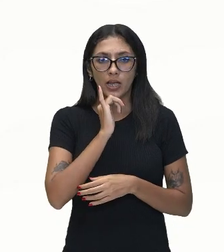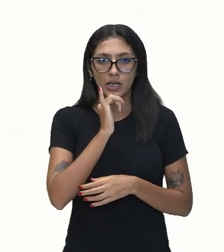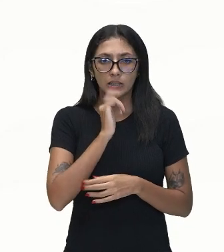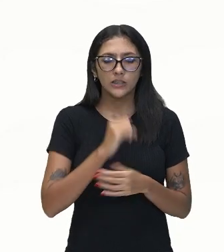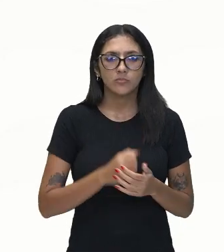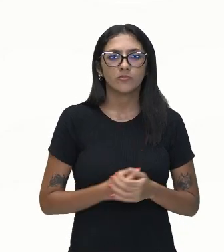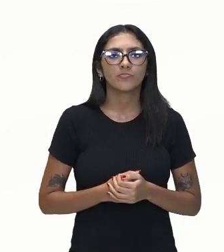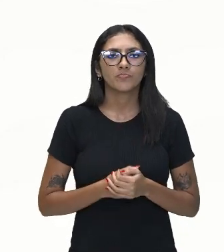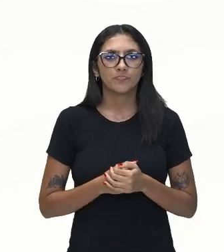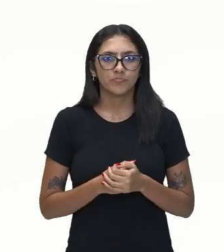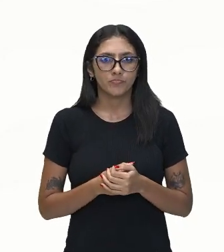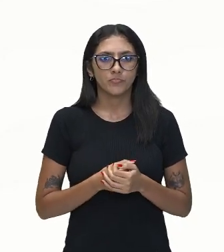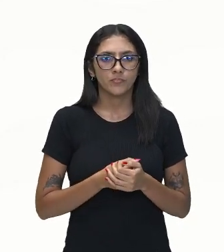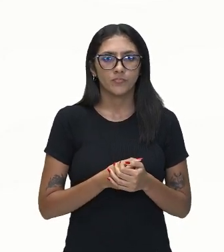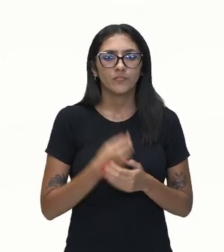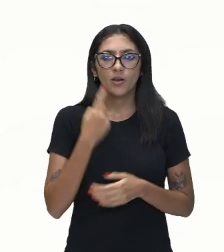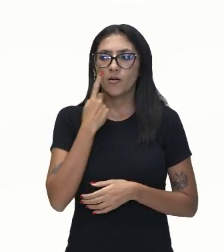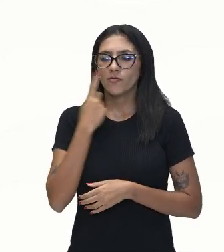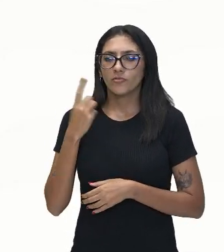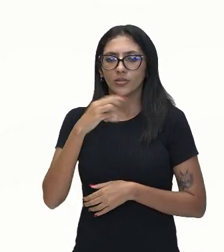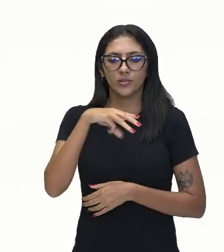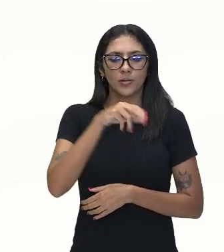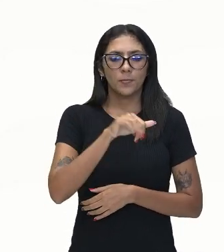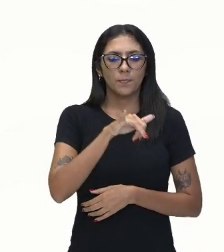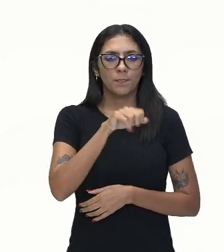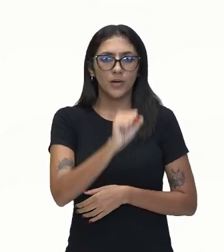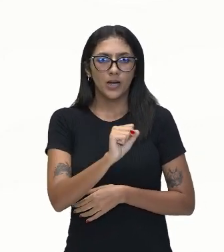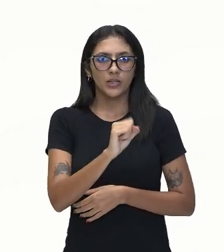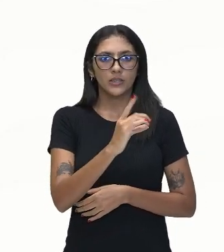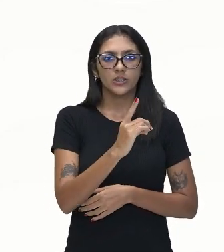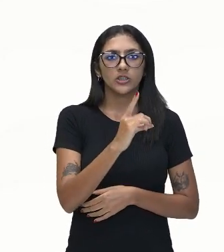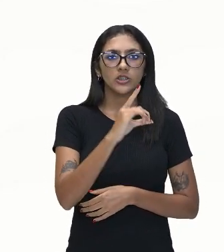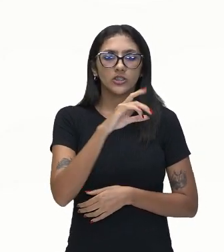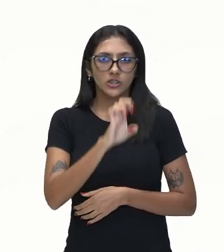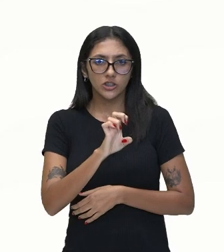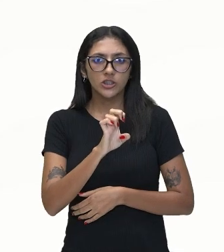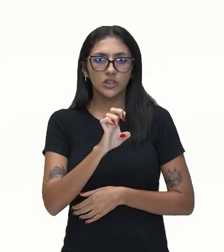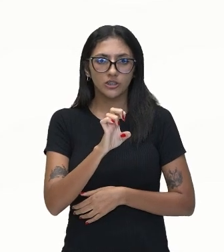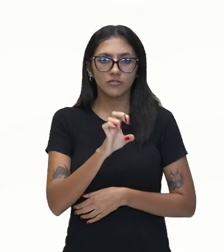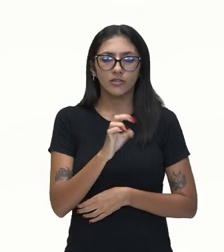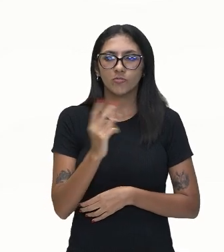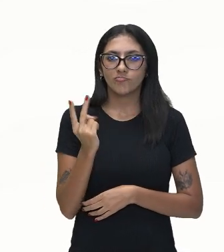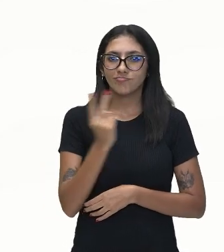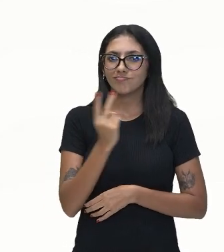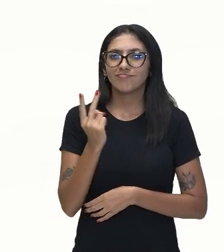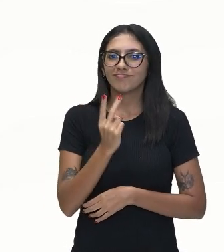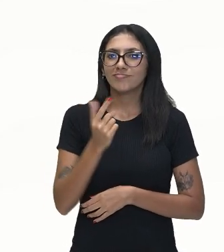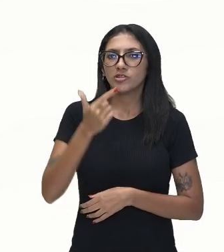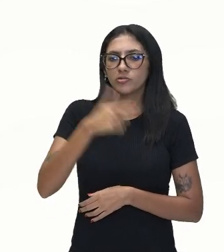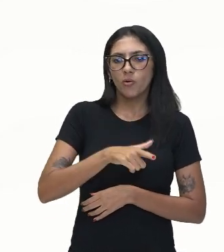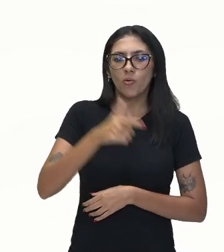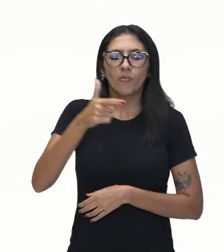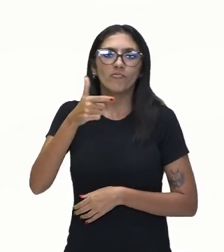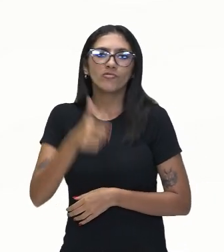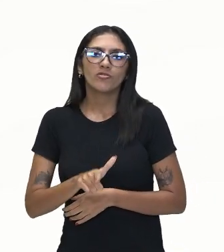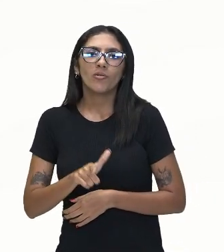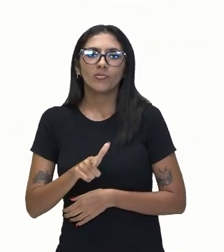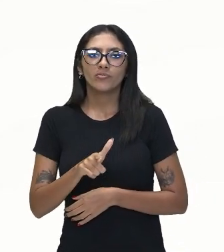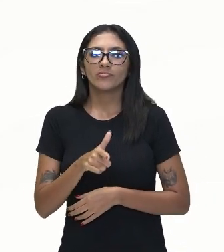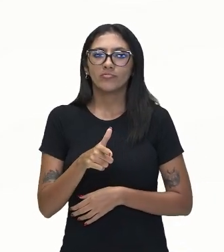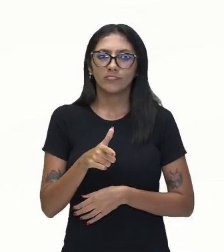uma criança. Observe que a expressão está repetida, mais de uma, está repetida. Então, o